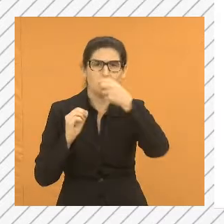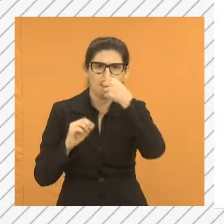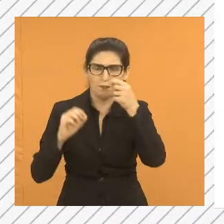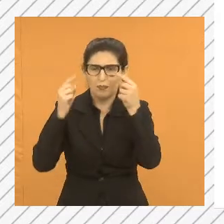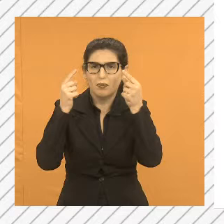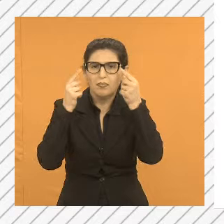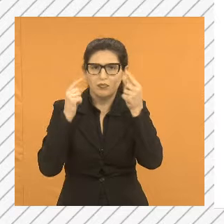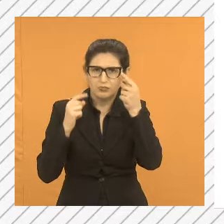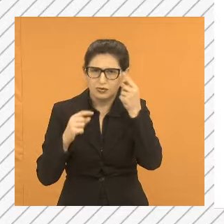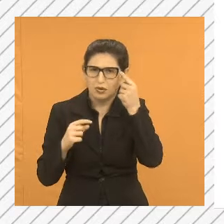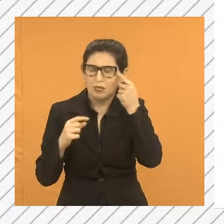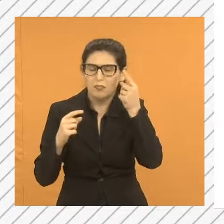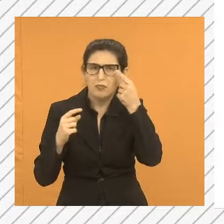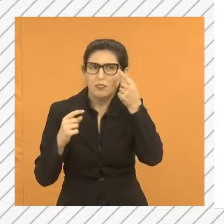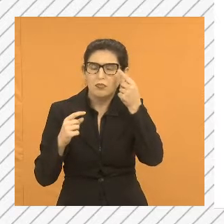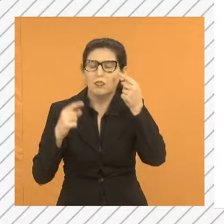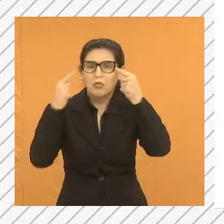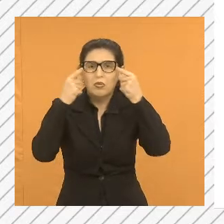desse período.